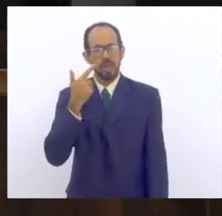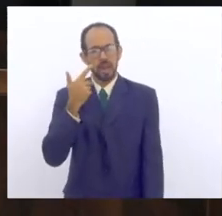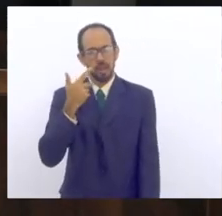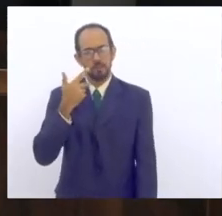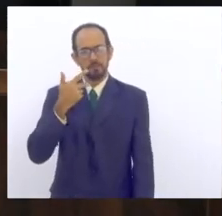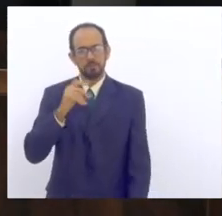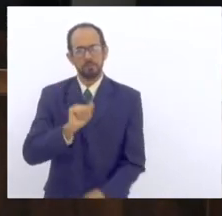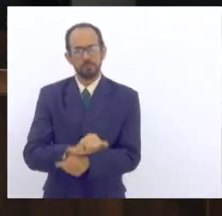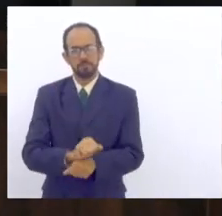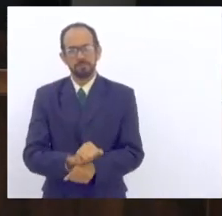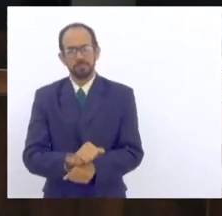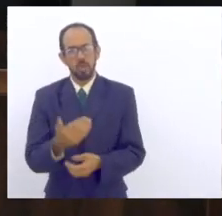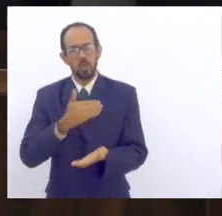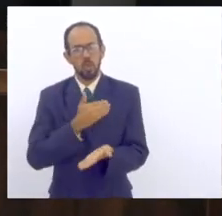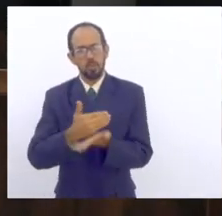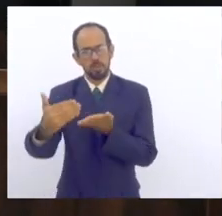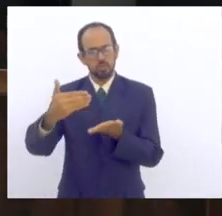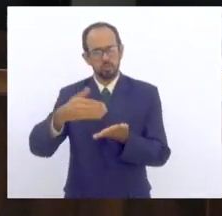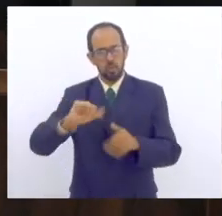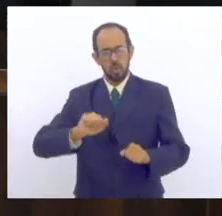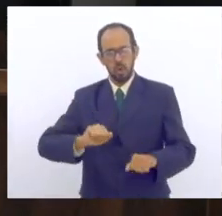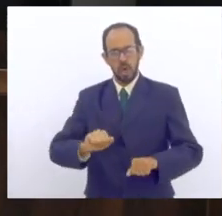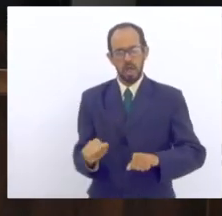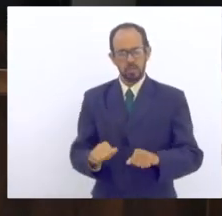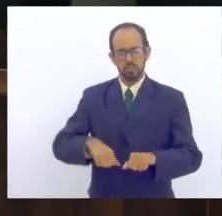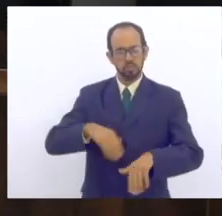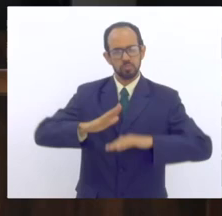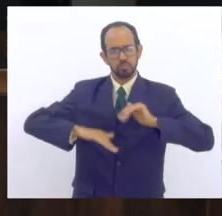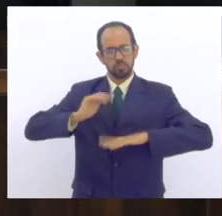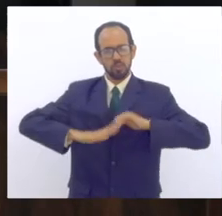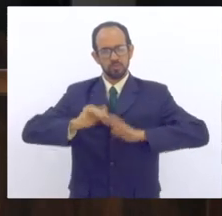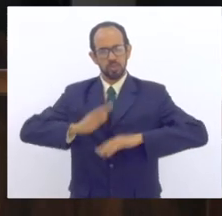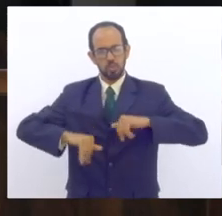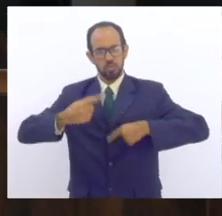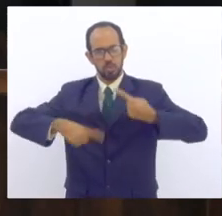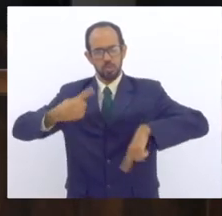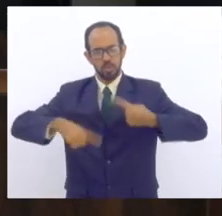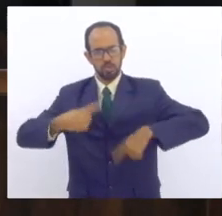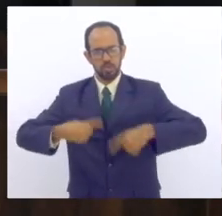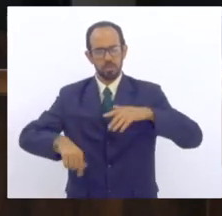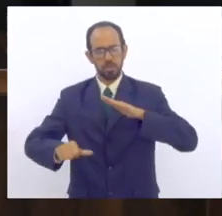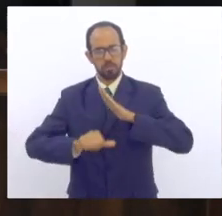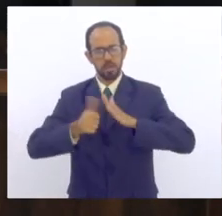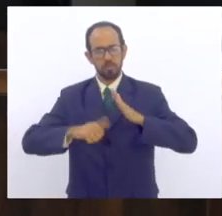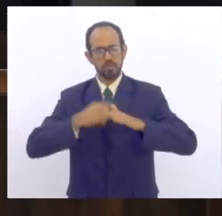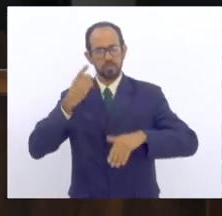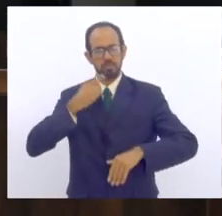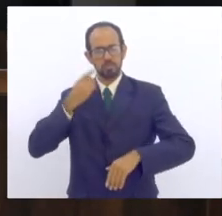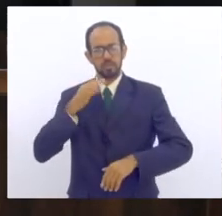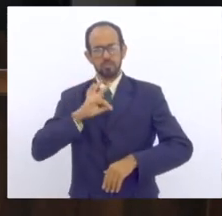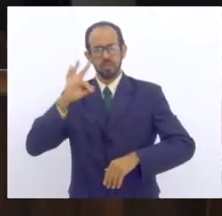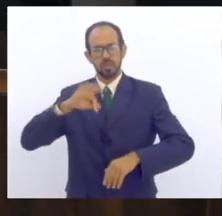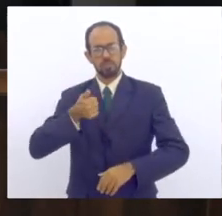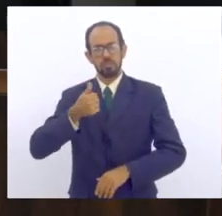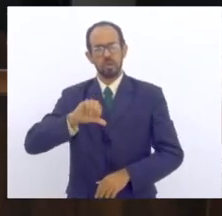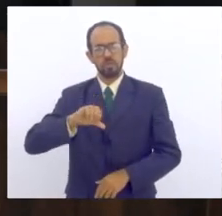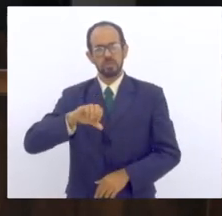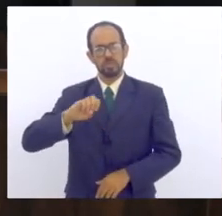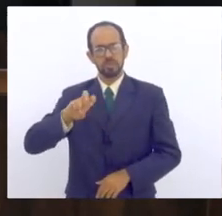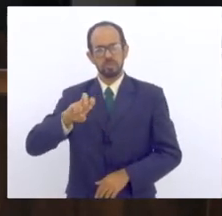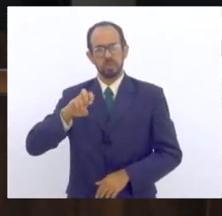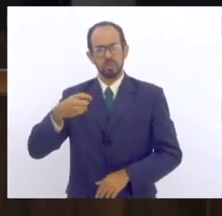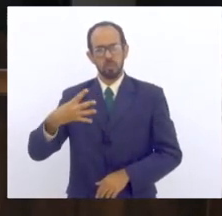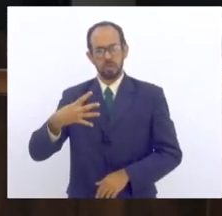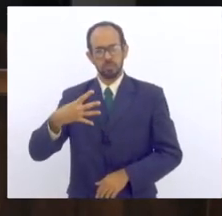e se ou sua carreira política no Estado do Ceará elegendo-se pela primeira vez como deputado federal no ano de 1954